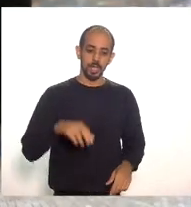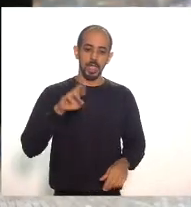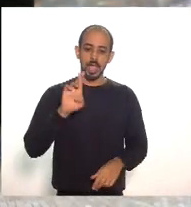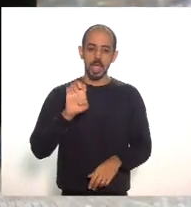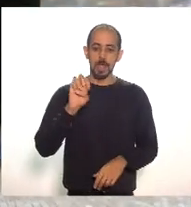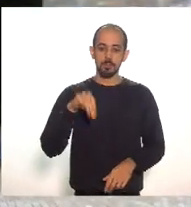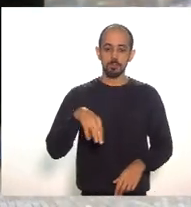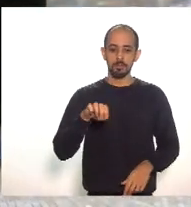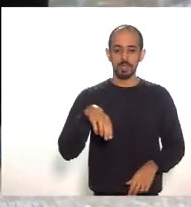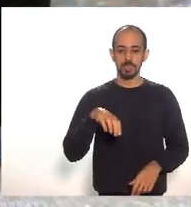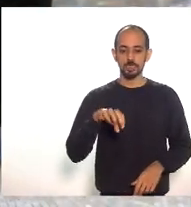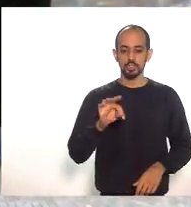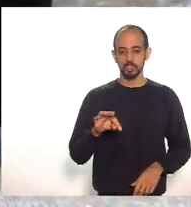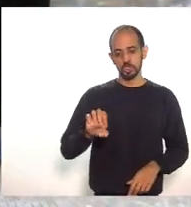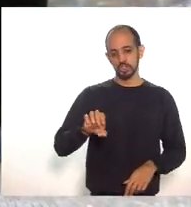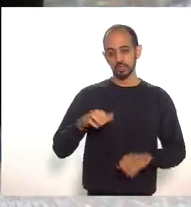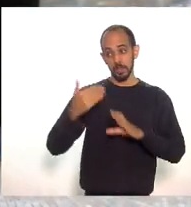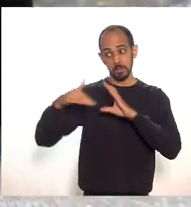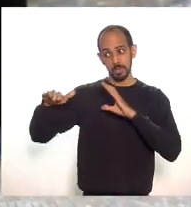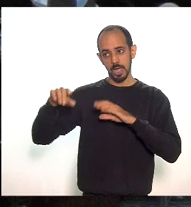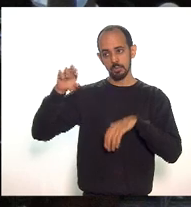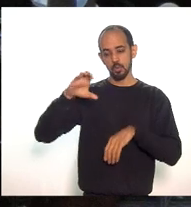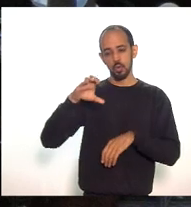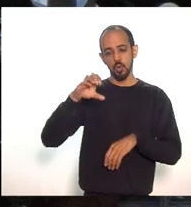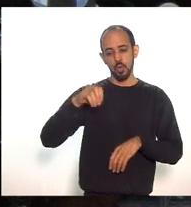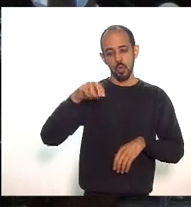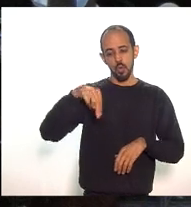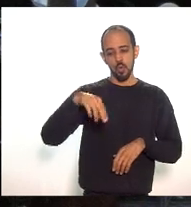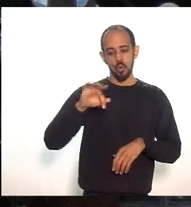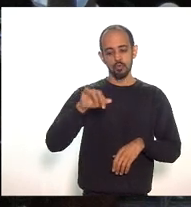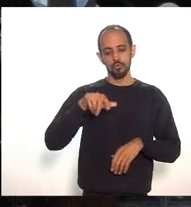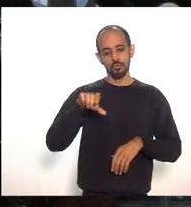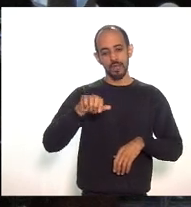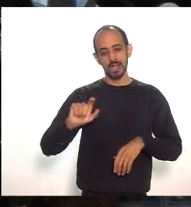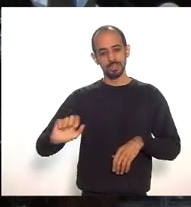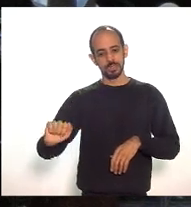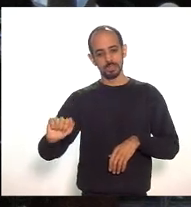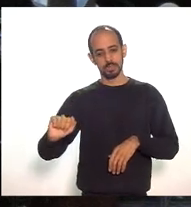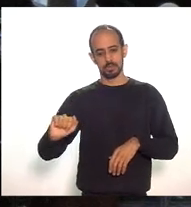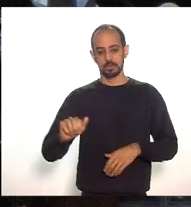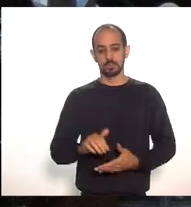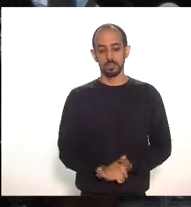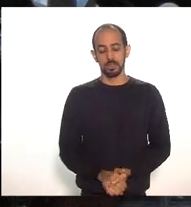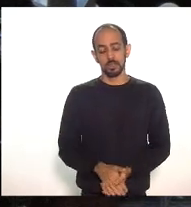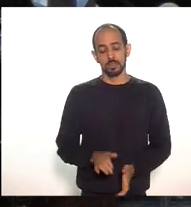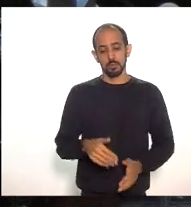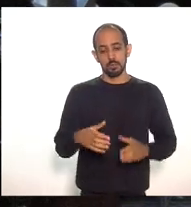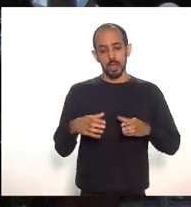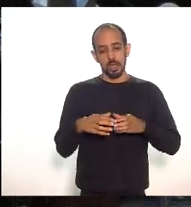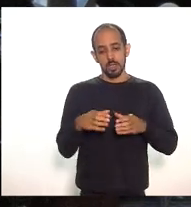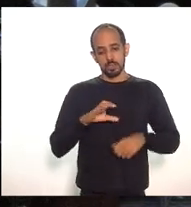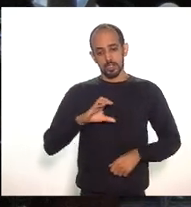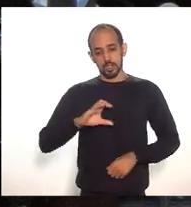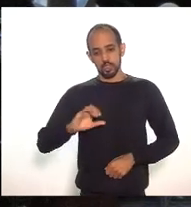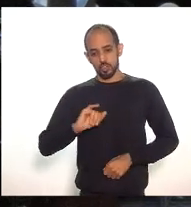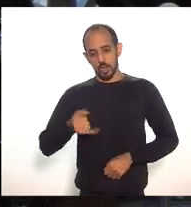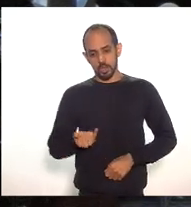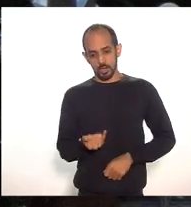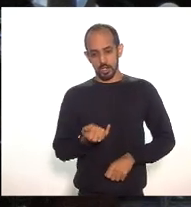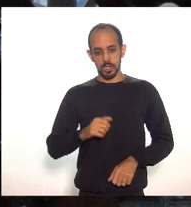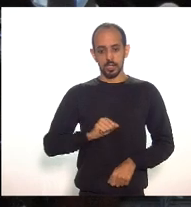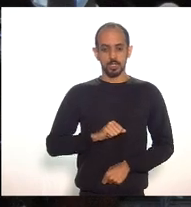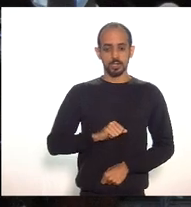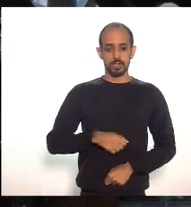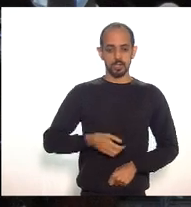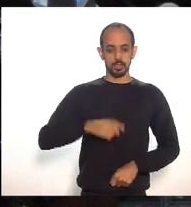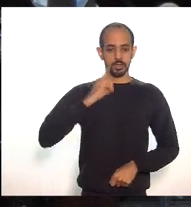texto Então dá forma ao e-mail Então vamos lá pela comissão de concessão Justiça o deputado